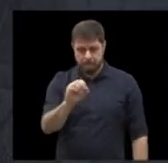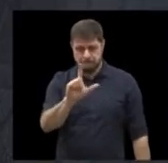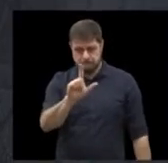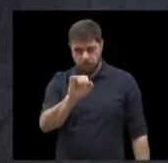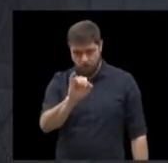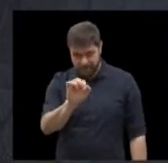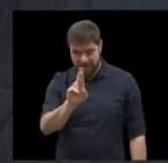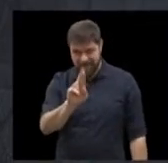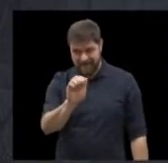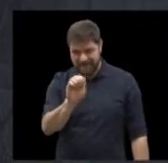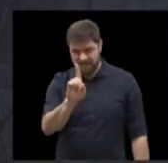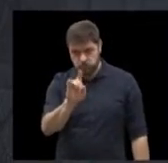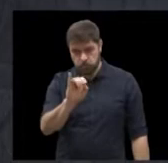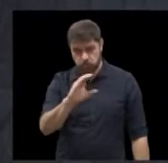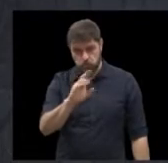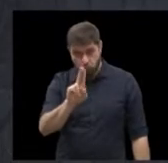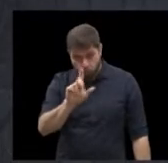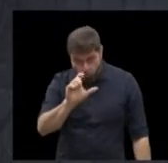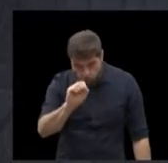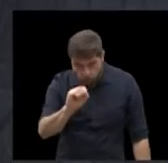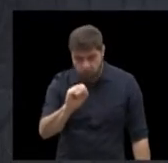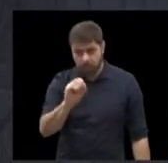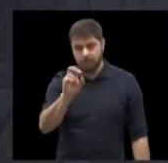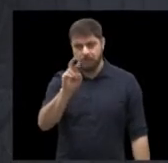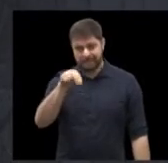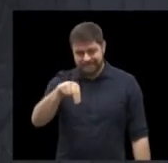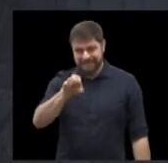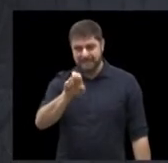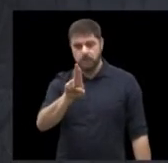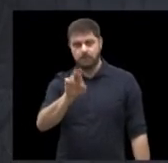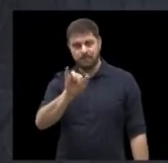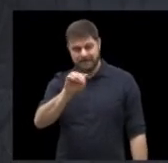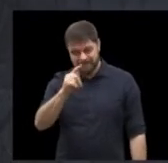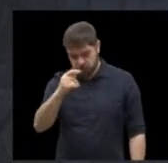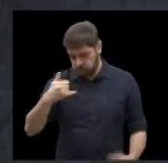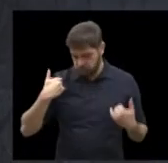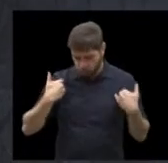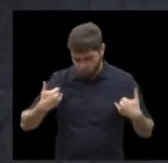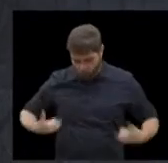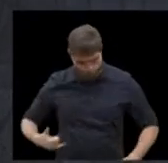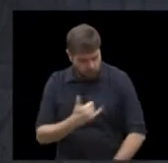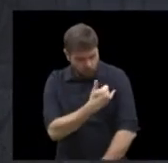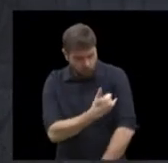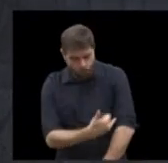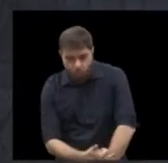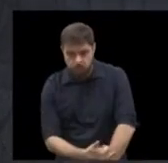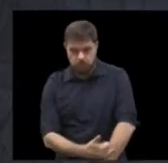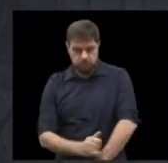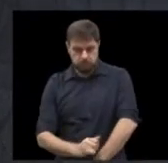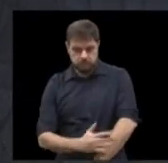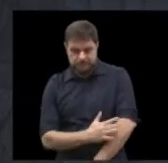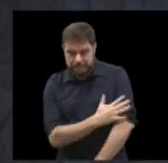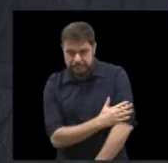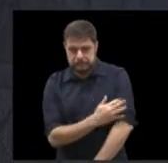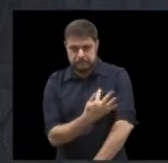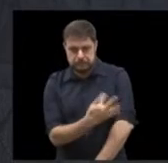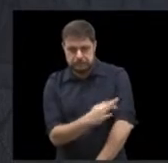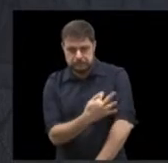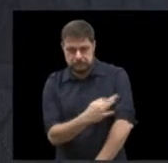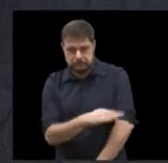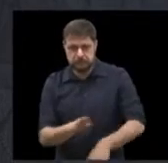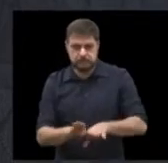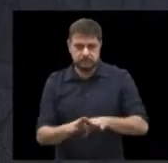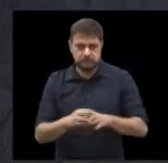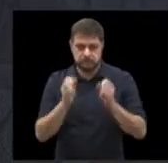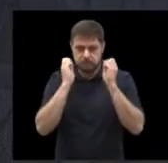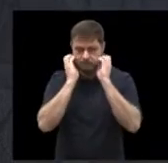poliradiculoneurite, que é uma doença inflamatória das raízes dos nervos, tanto de nervos espinais, como pode pegar